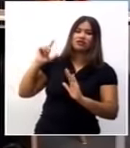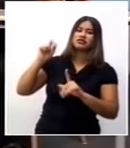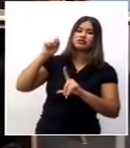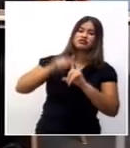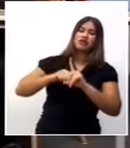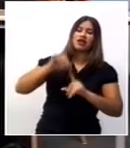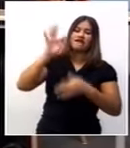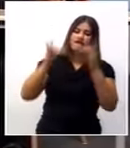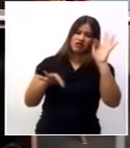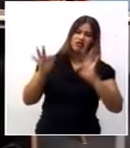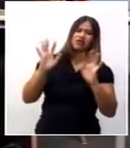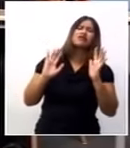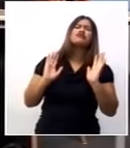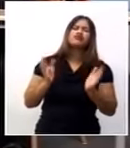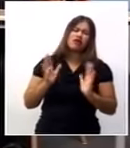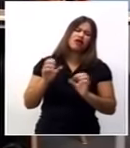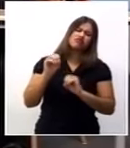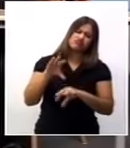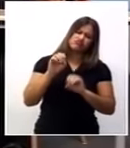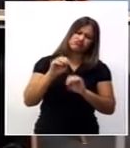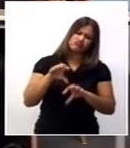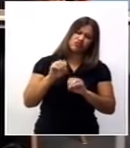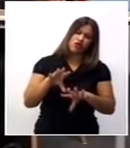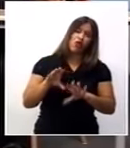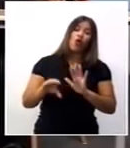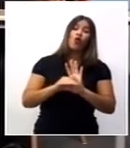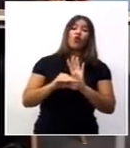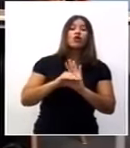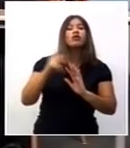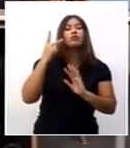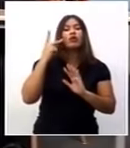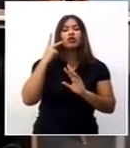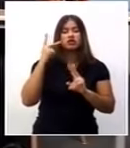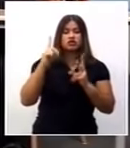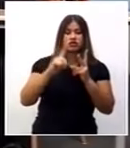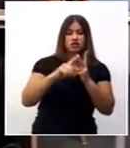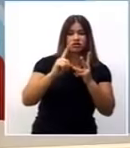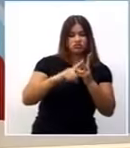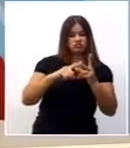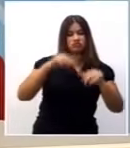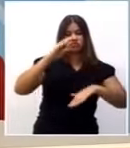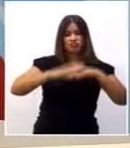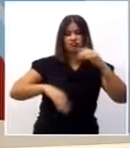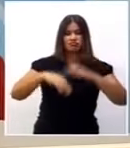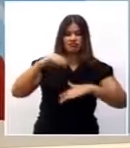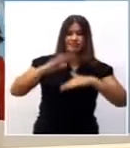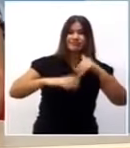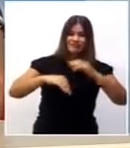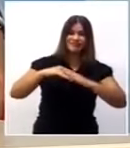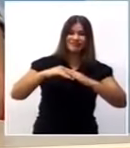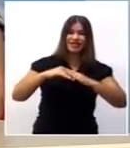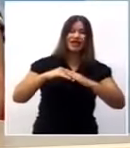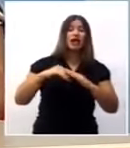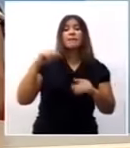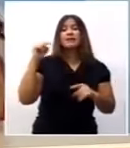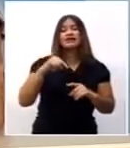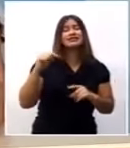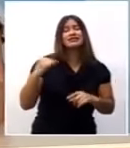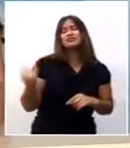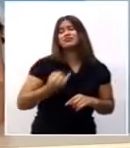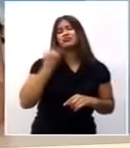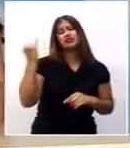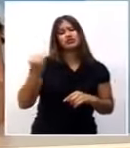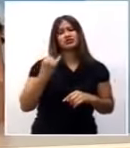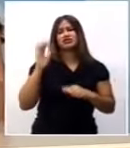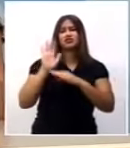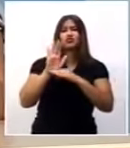segunda habilidade do currículo paulista. Então, vocês provavelmente já tiveram essa aula. Mas isso é muito importante, porque isso norteia todo o